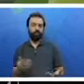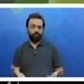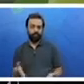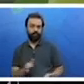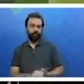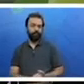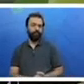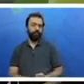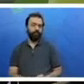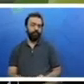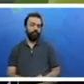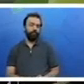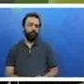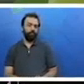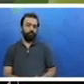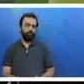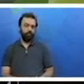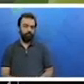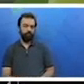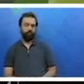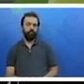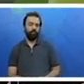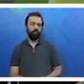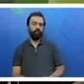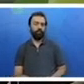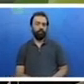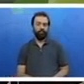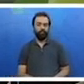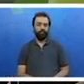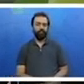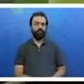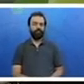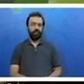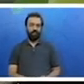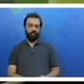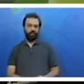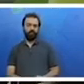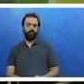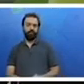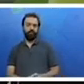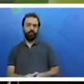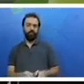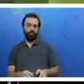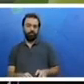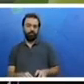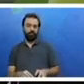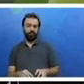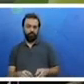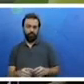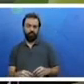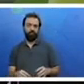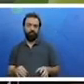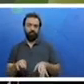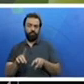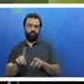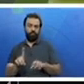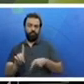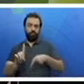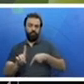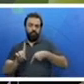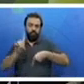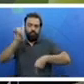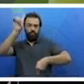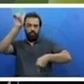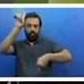Portanto, eu posso assumir que isso aqui são grandezas inversamente proporcionais?